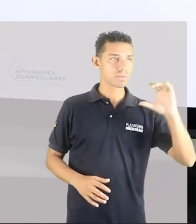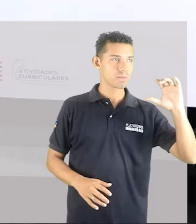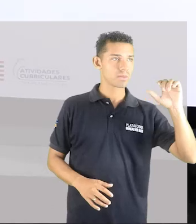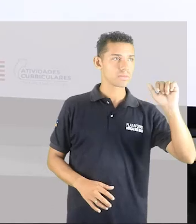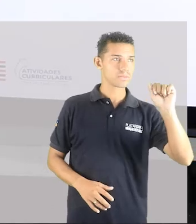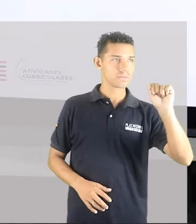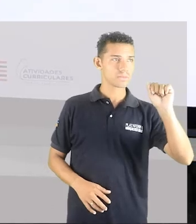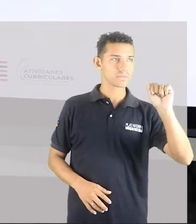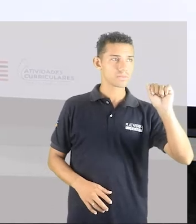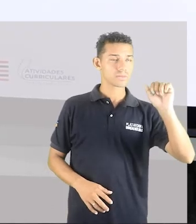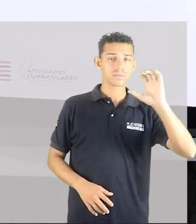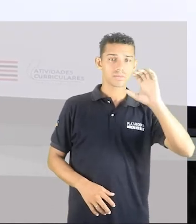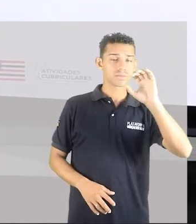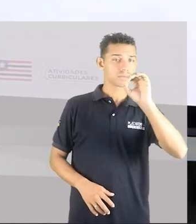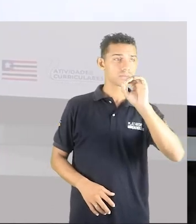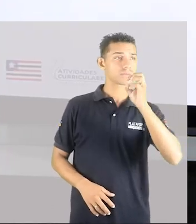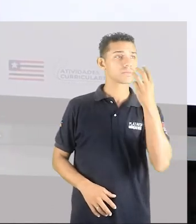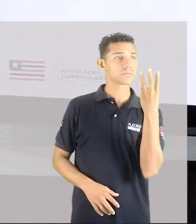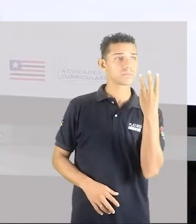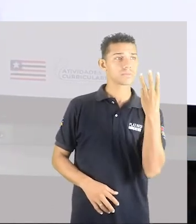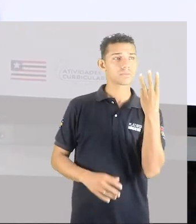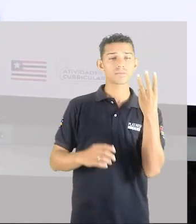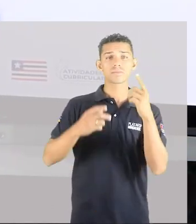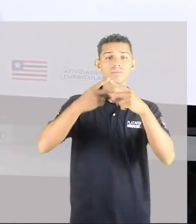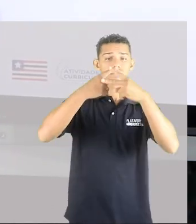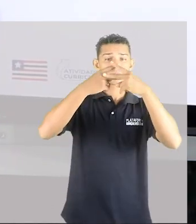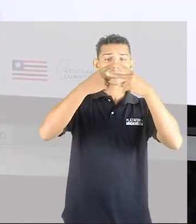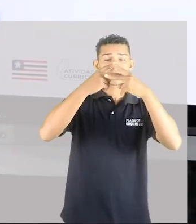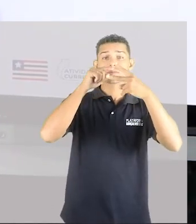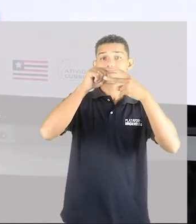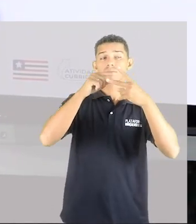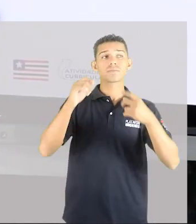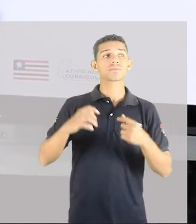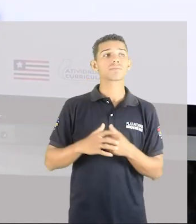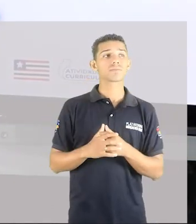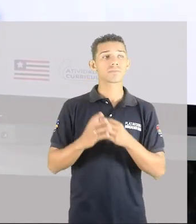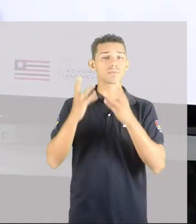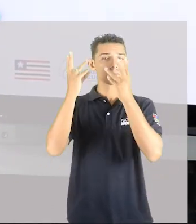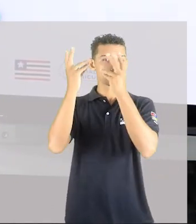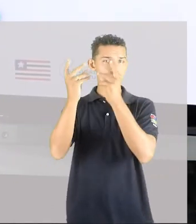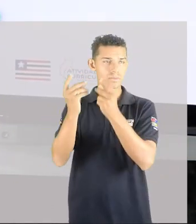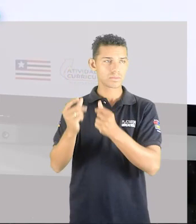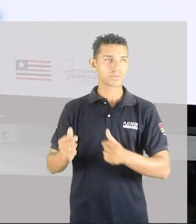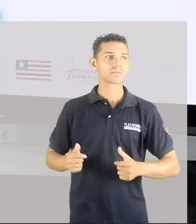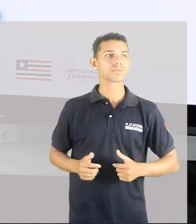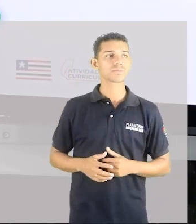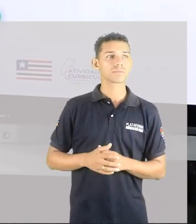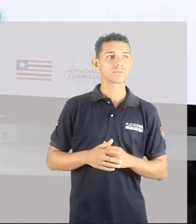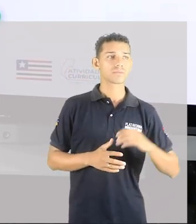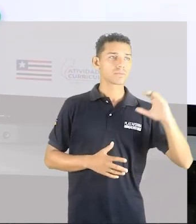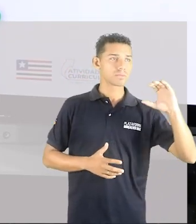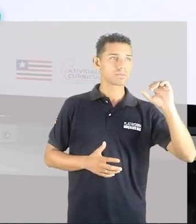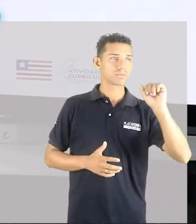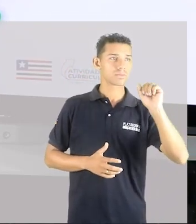isso, ó? Tu está dizendo que ele vai sofrer aquecimento. E na hora que ele aquece, ele se decompõe em óxido de cálcio